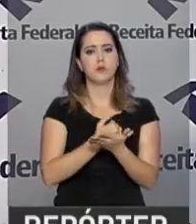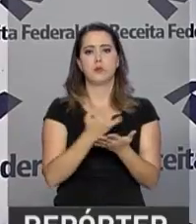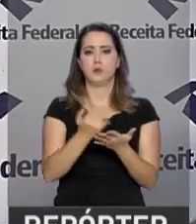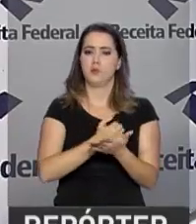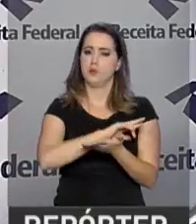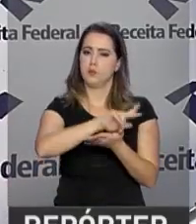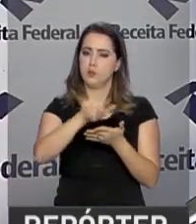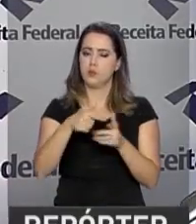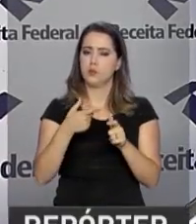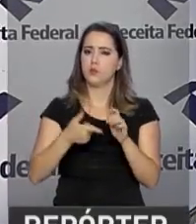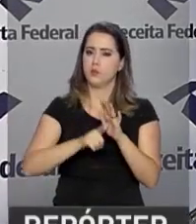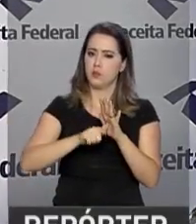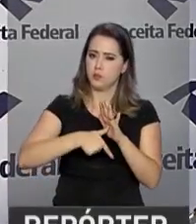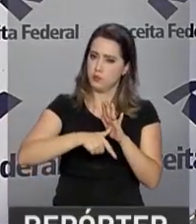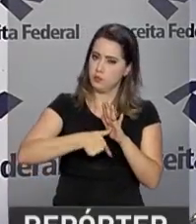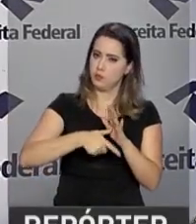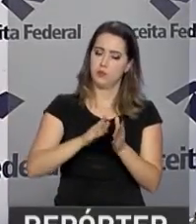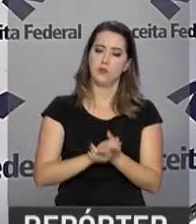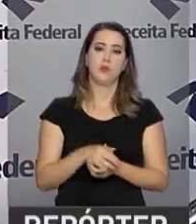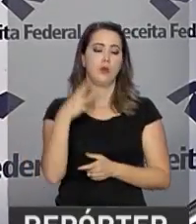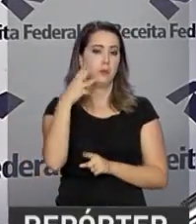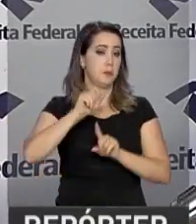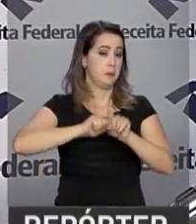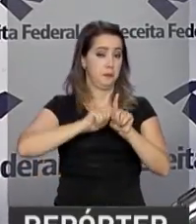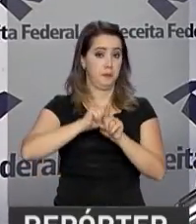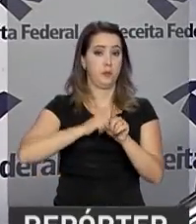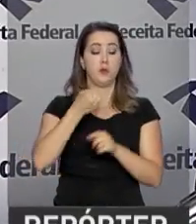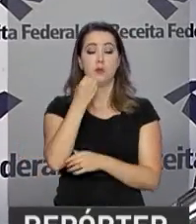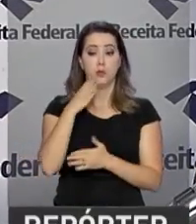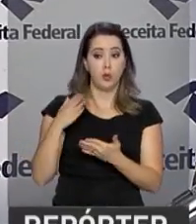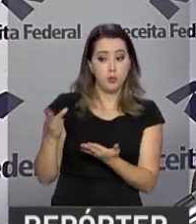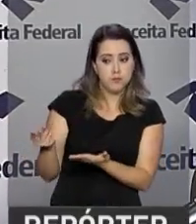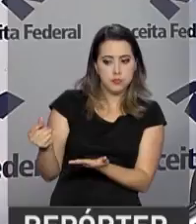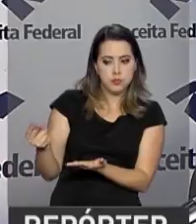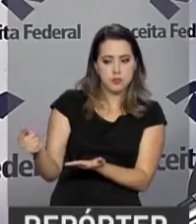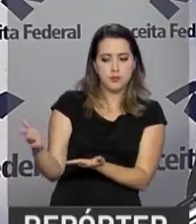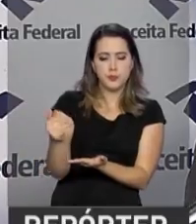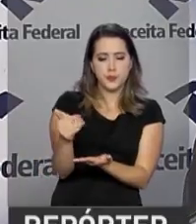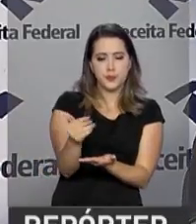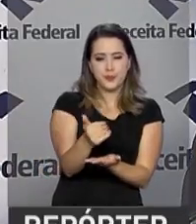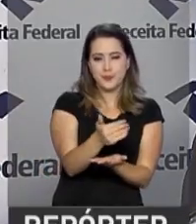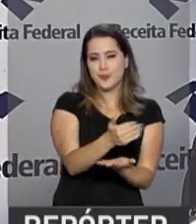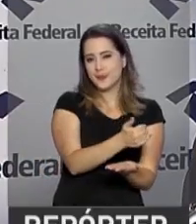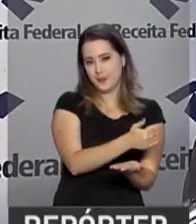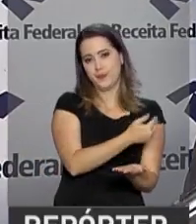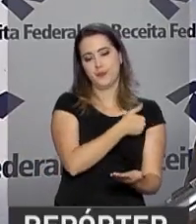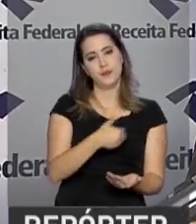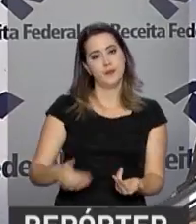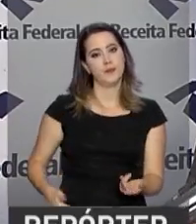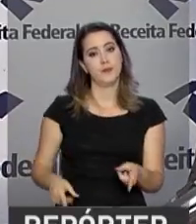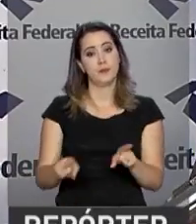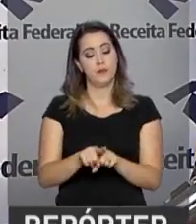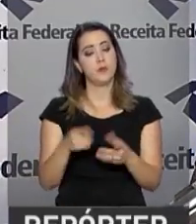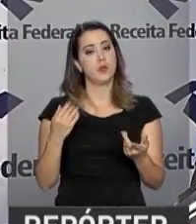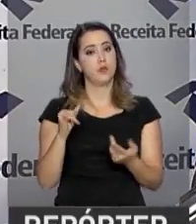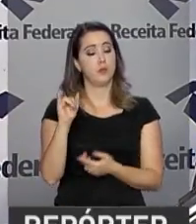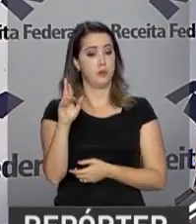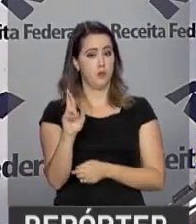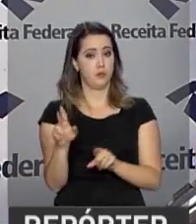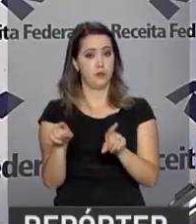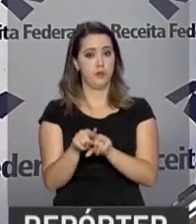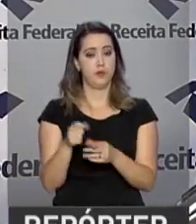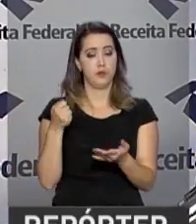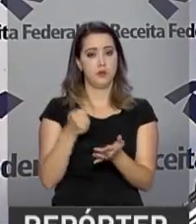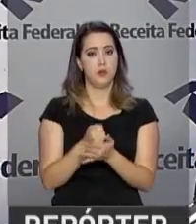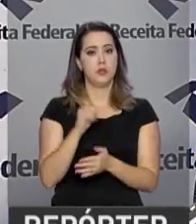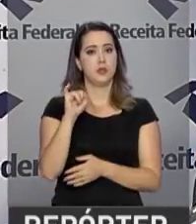arrecadação veio muito bem nesses três primeiros meses do ano representando uma recuperação inclusive do imposto de renda da contribuição social isso